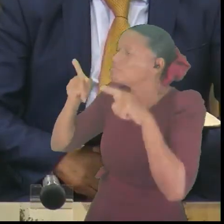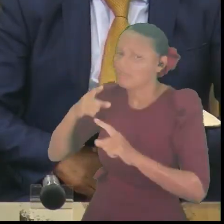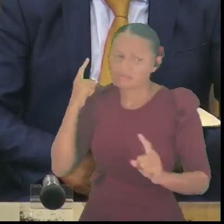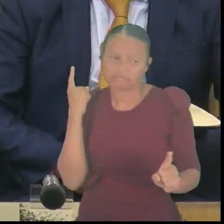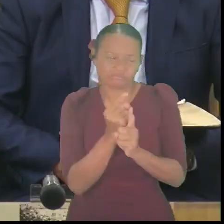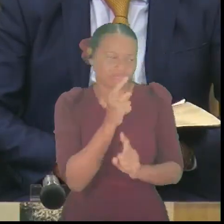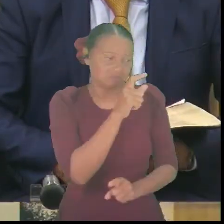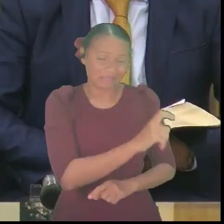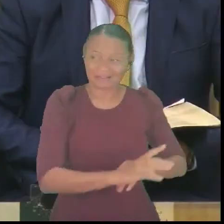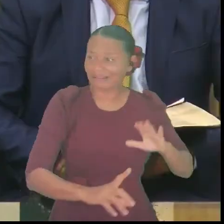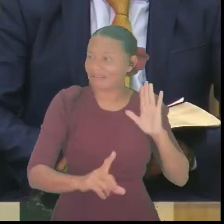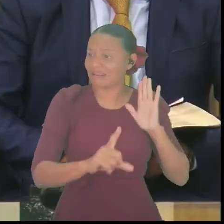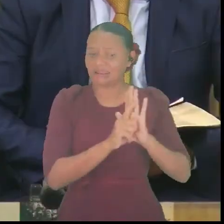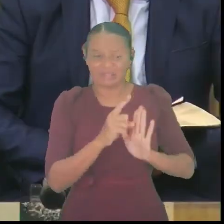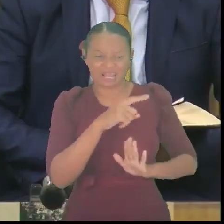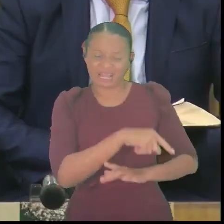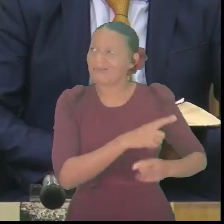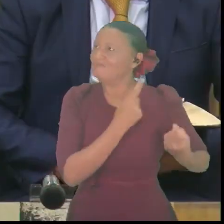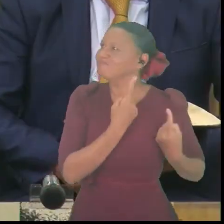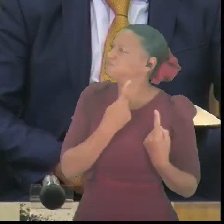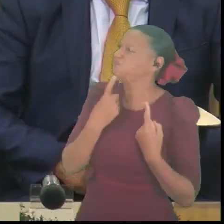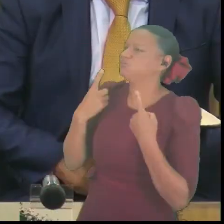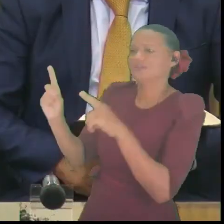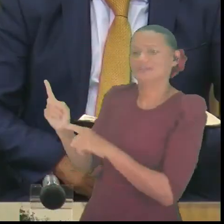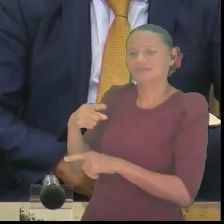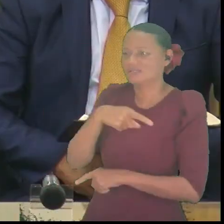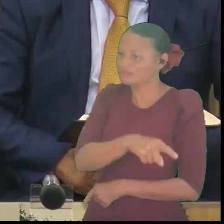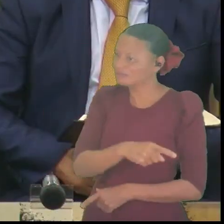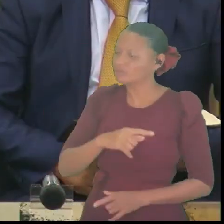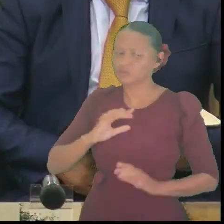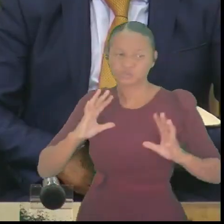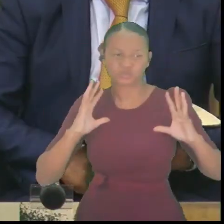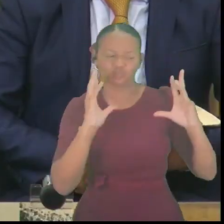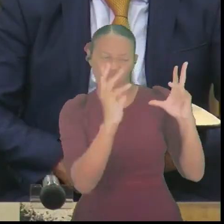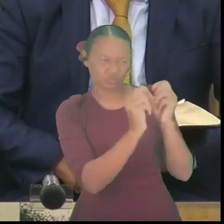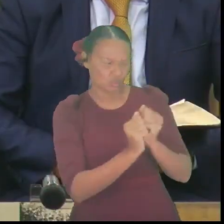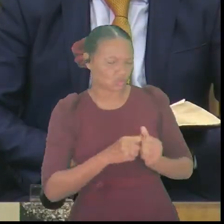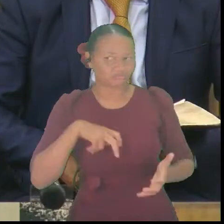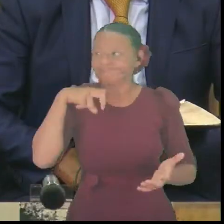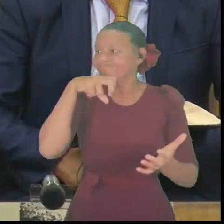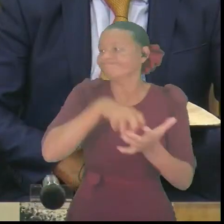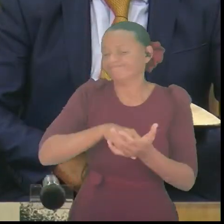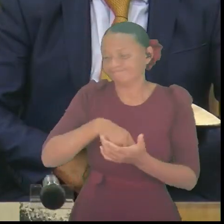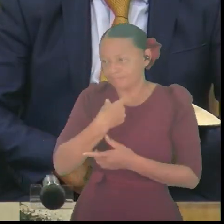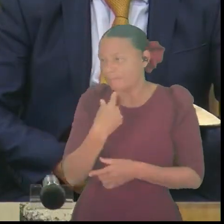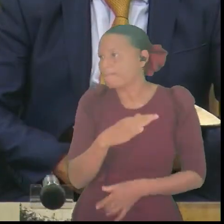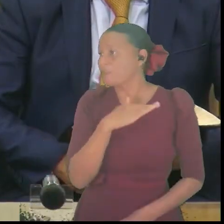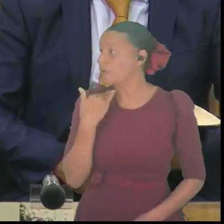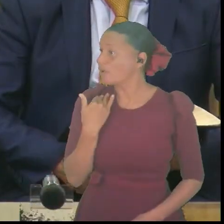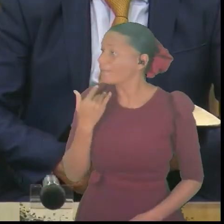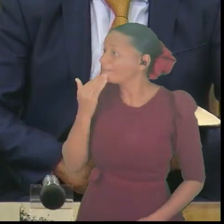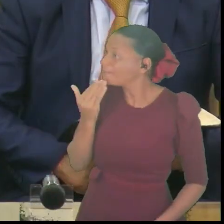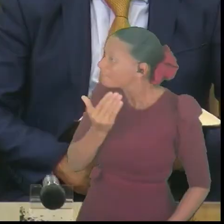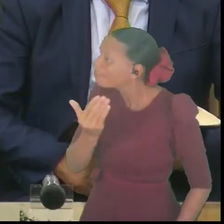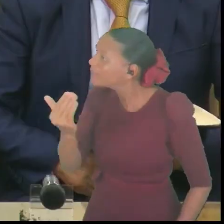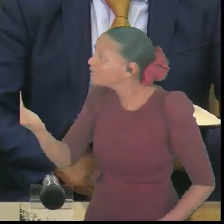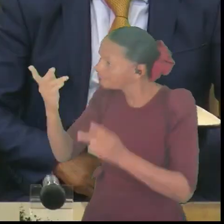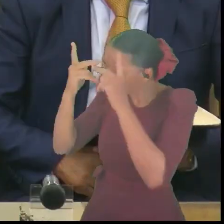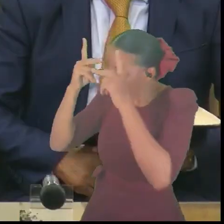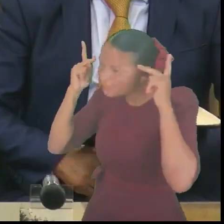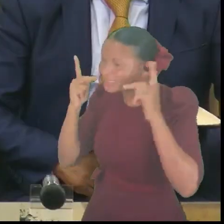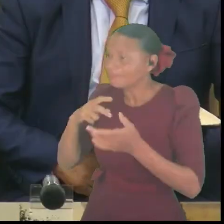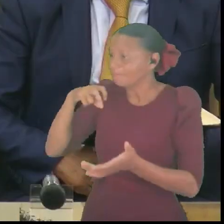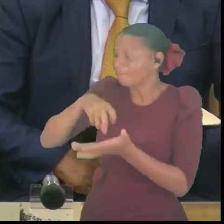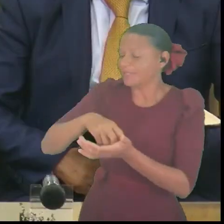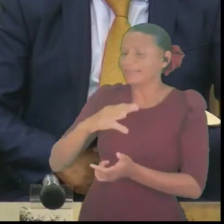na lei deles ele havia blasfemado e que ele era considerado por eles digno de morte, pedindo assim para Pilatos uma pena capital